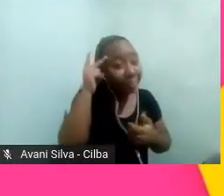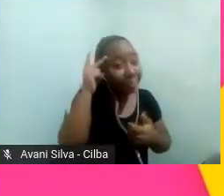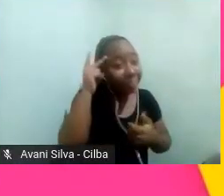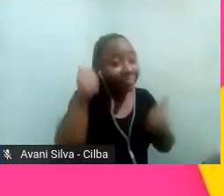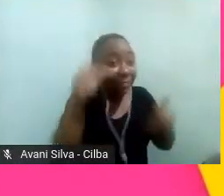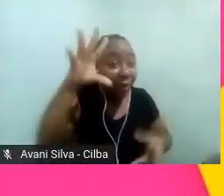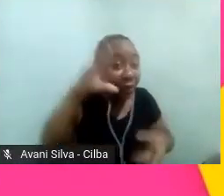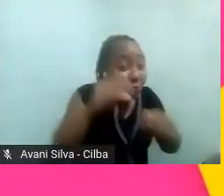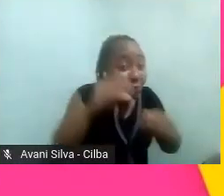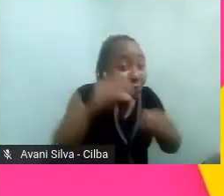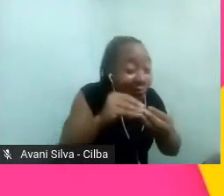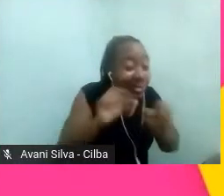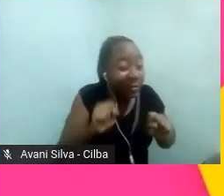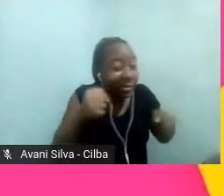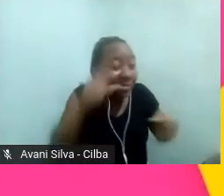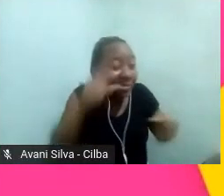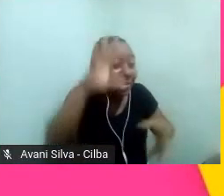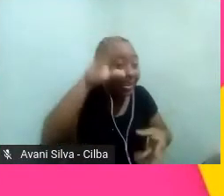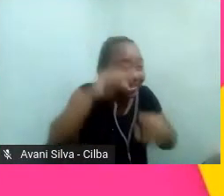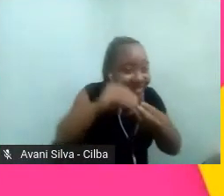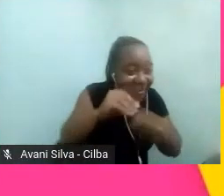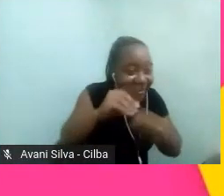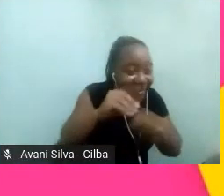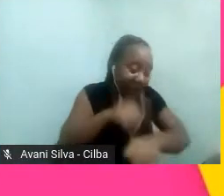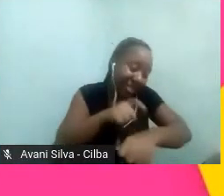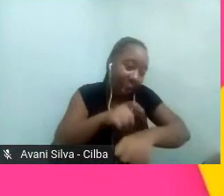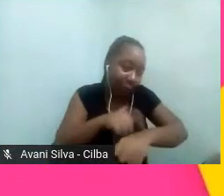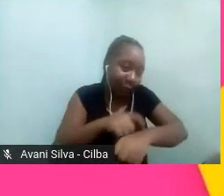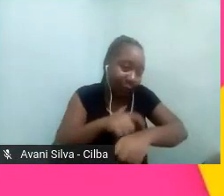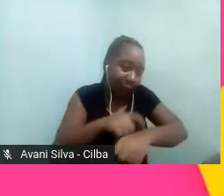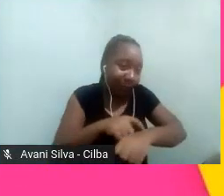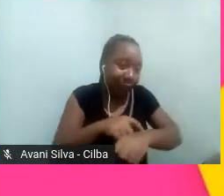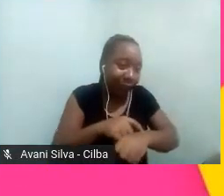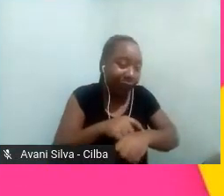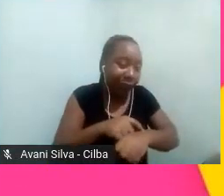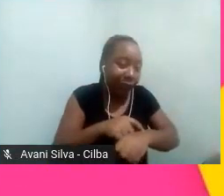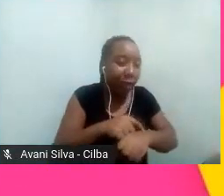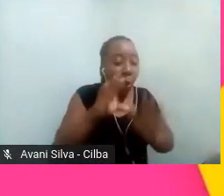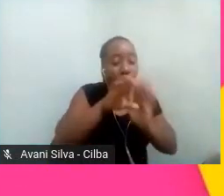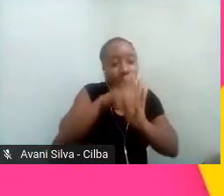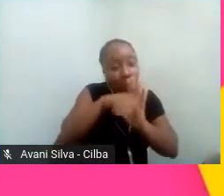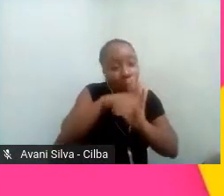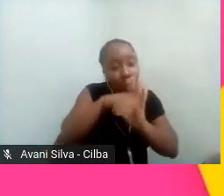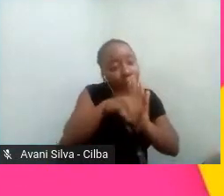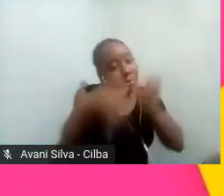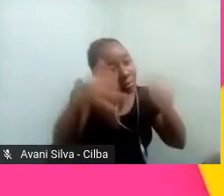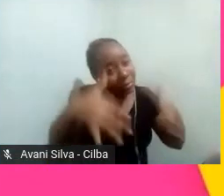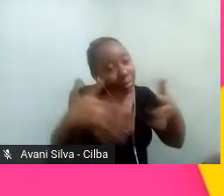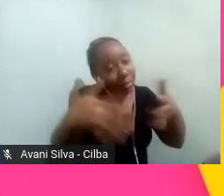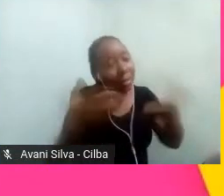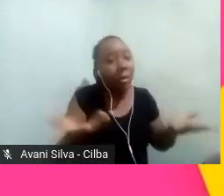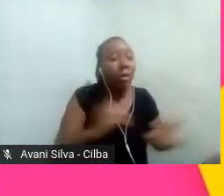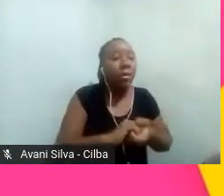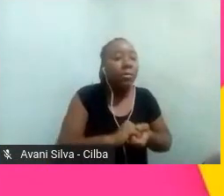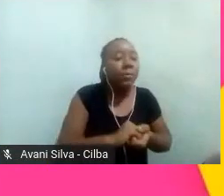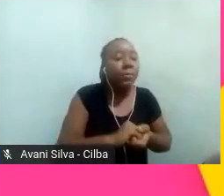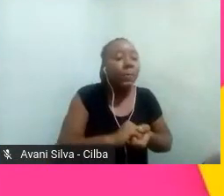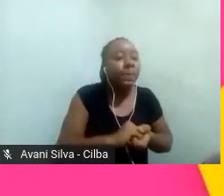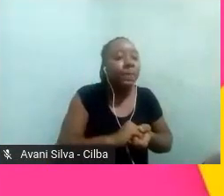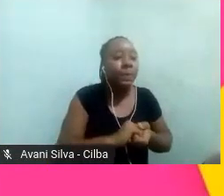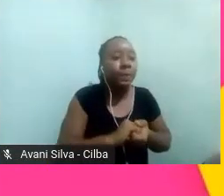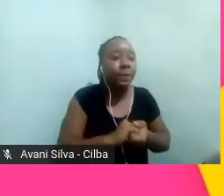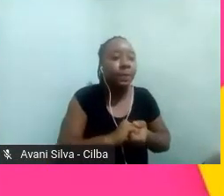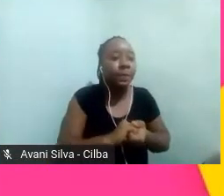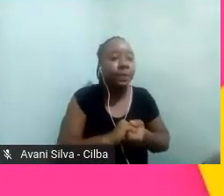resumir aqui, dentro desse período, esse contexto que eu queria passar sobre automação residencial. Amanhã